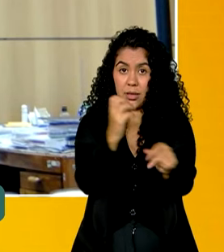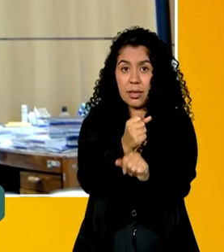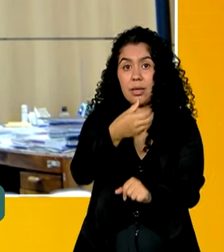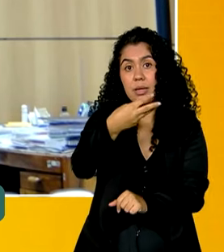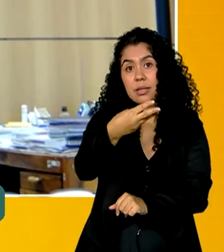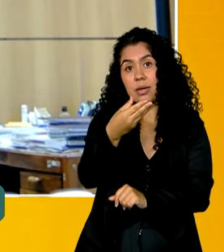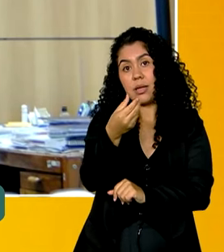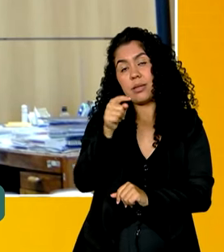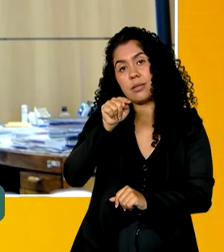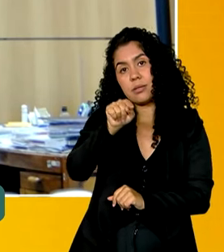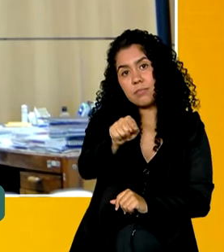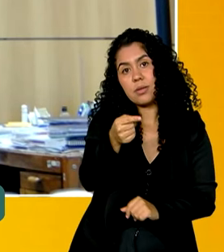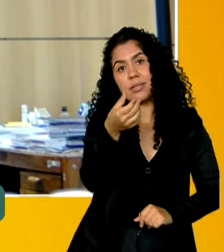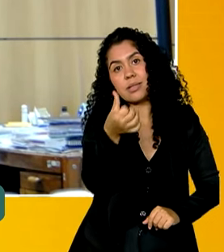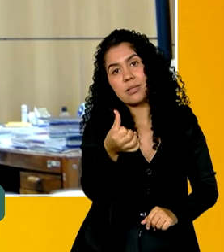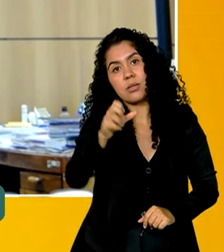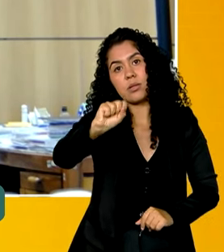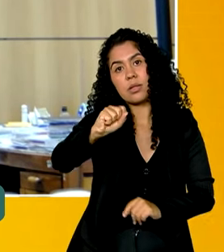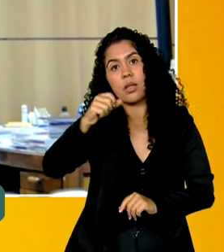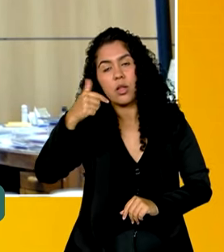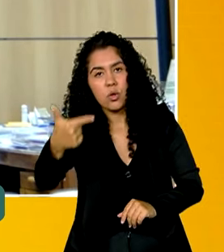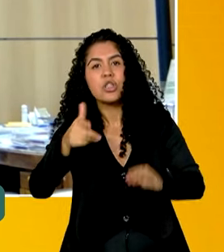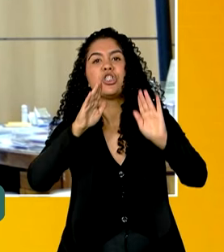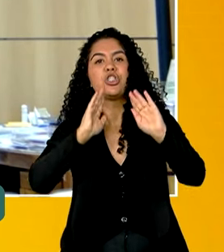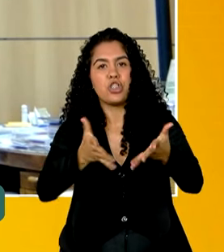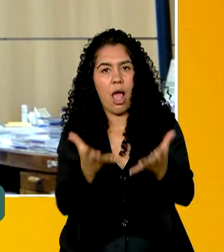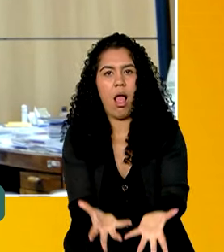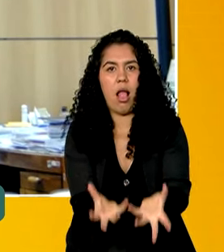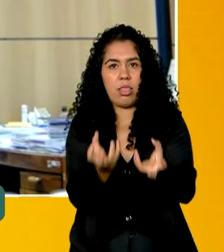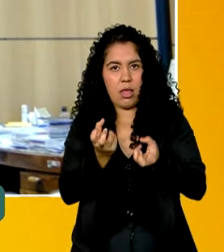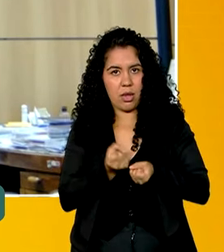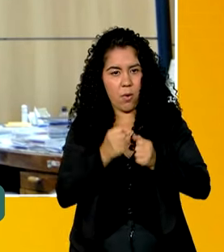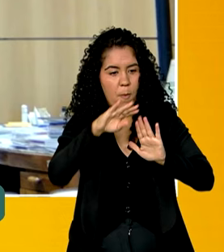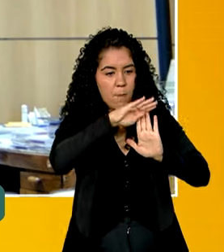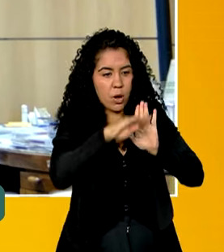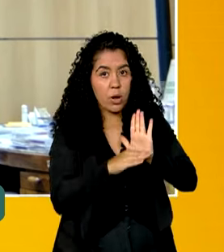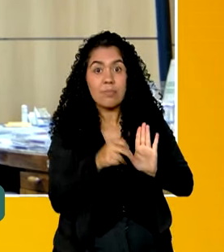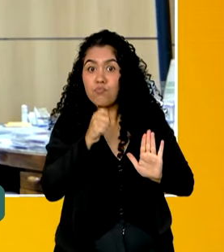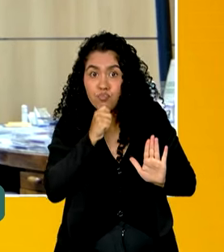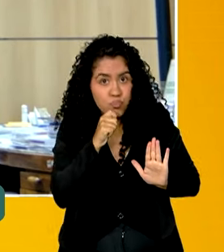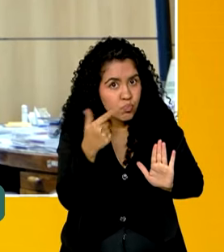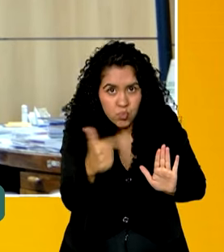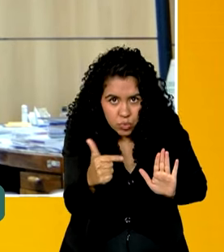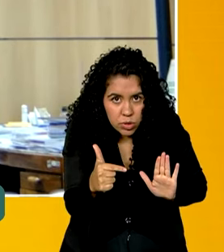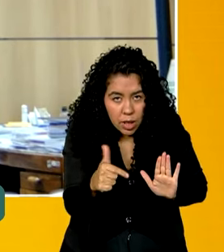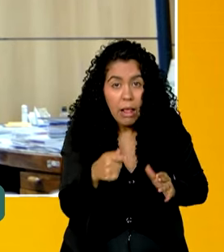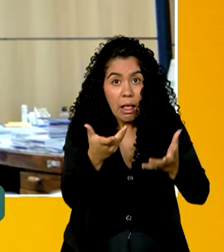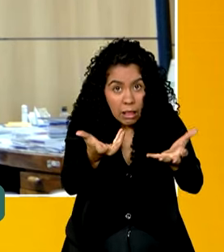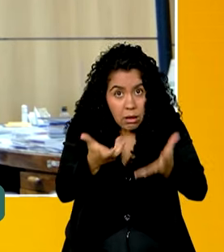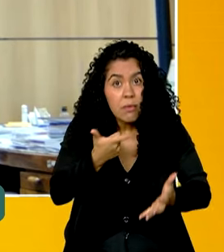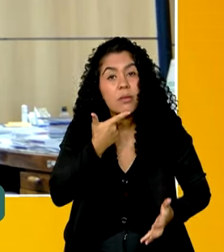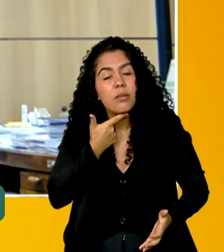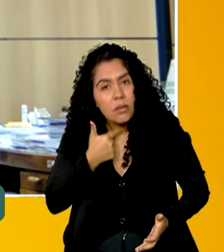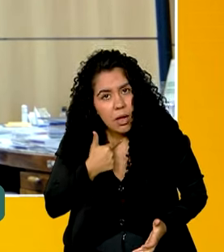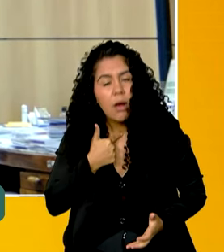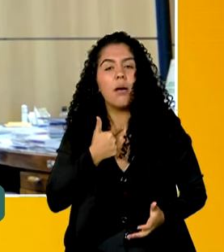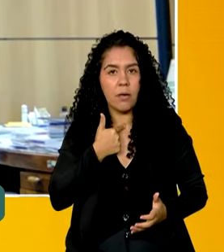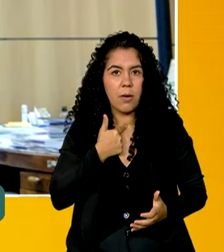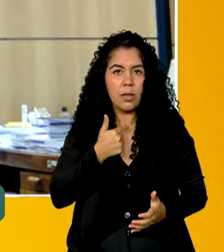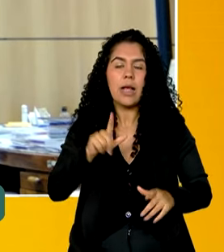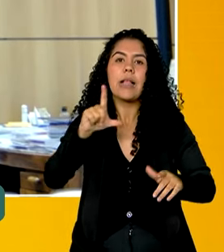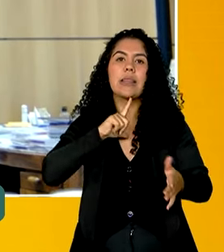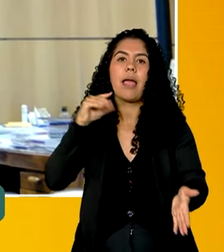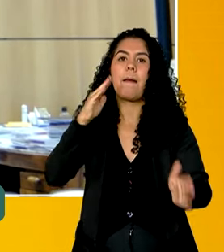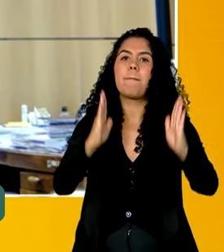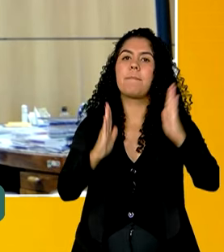3.662 empresas fizeram adesão a esse programa. Quem ainda não o fez e deseja aderir para receber essas duas parcelas, tem